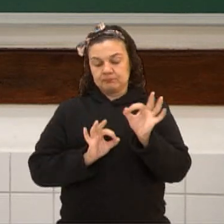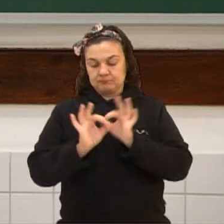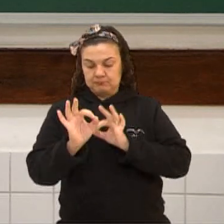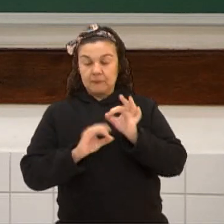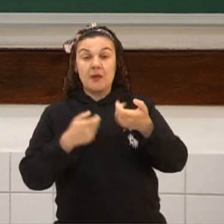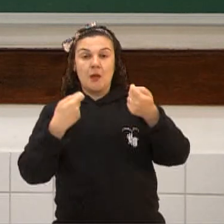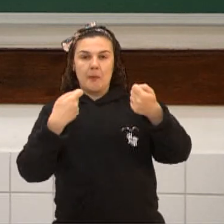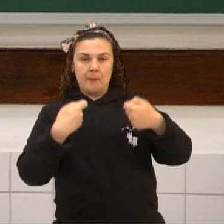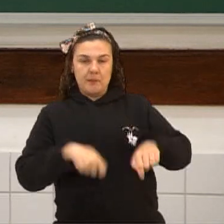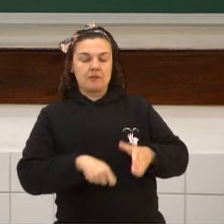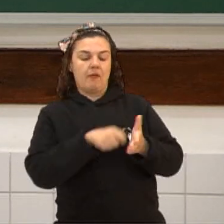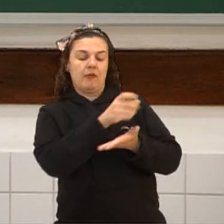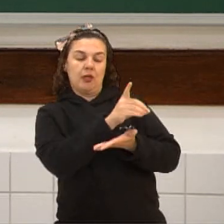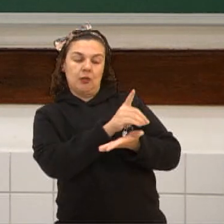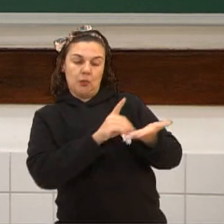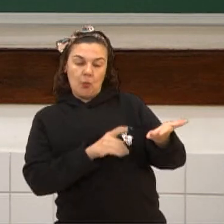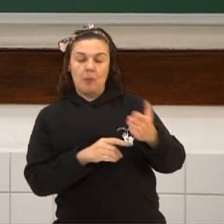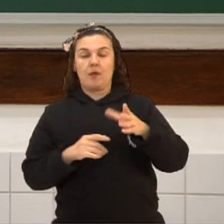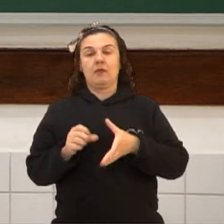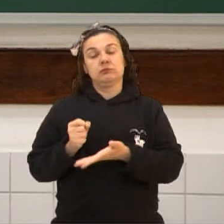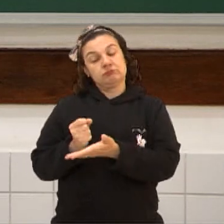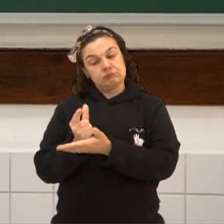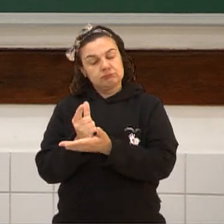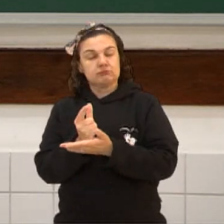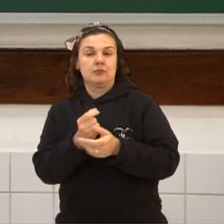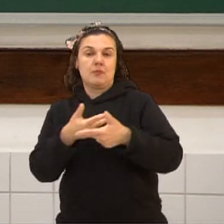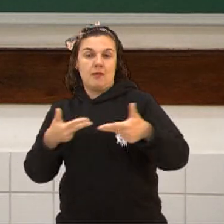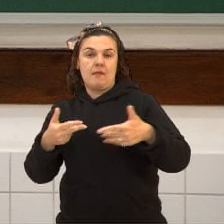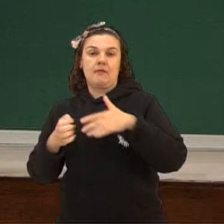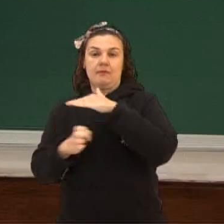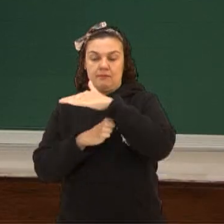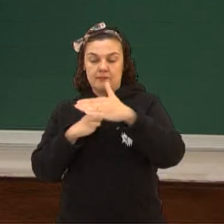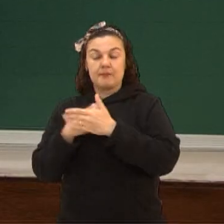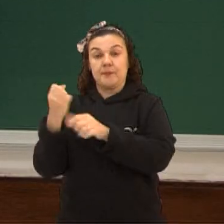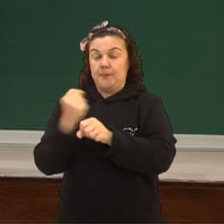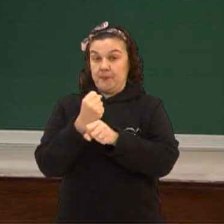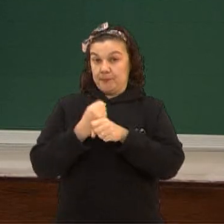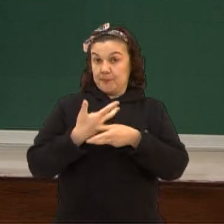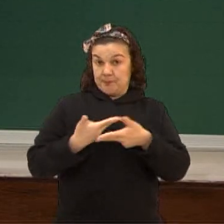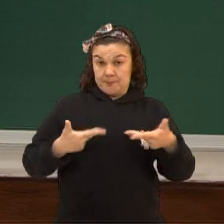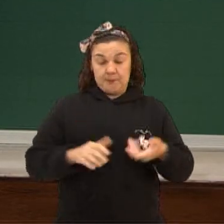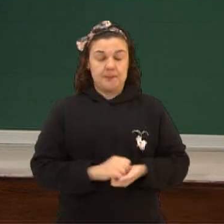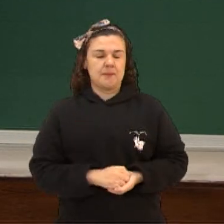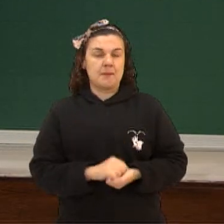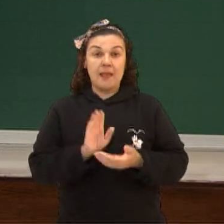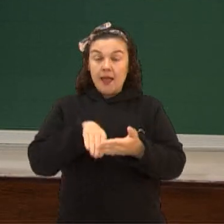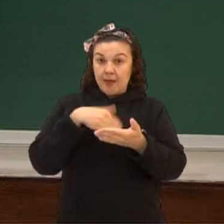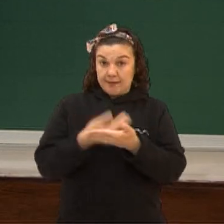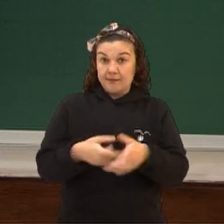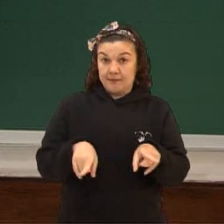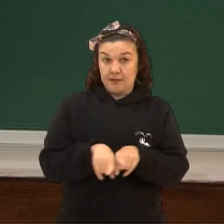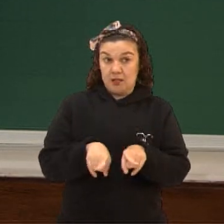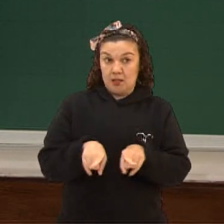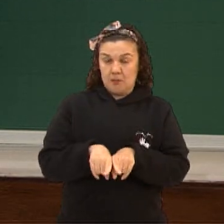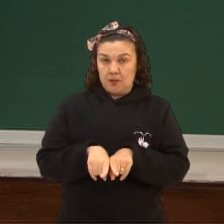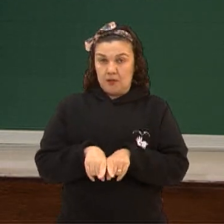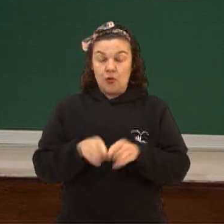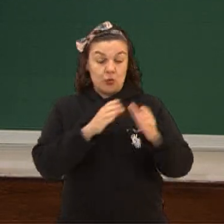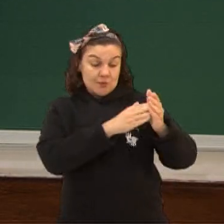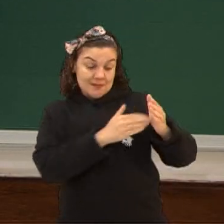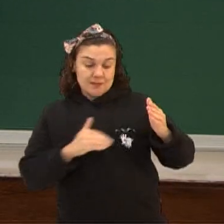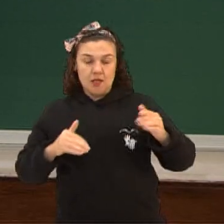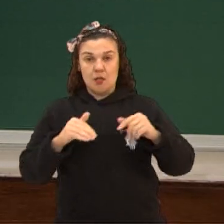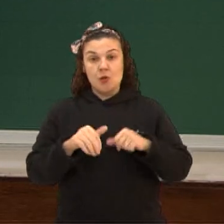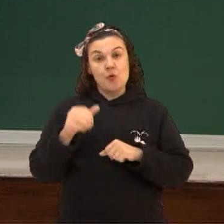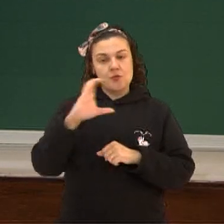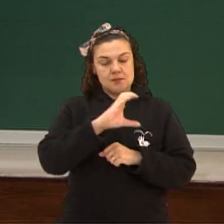que haver licitações por contratação das empreiteiras, da construção, até a retirada dessa primeira, da Companhia de Melhoramentos